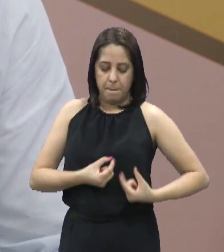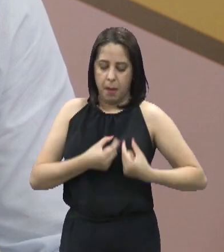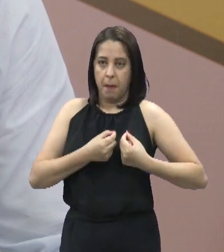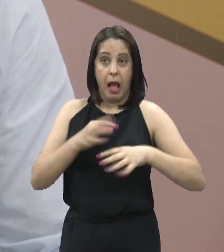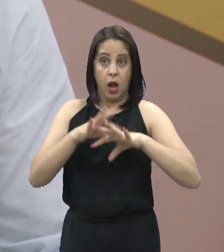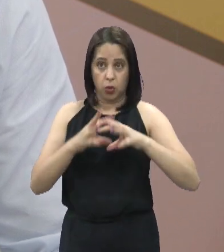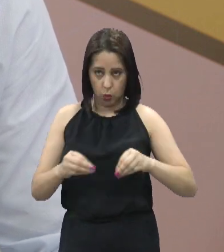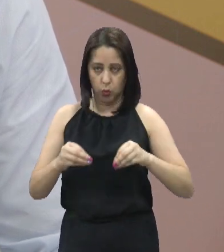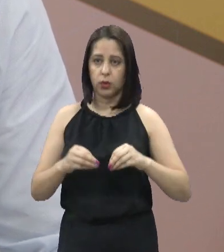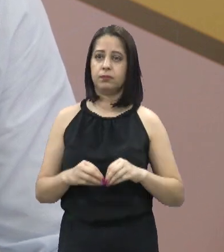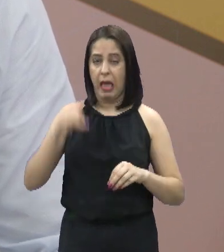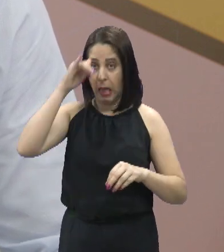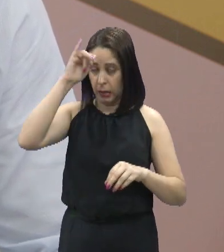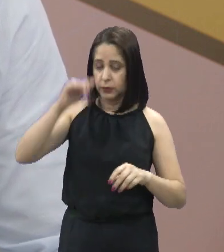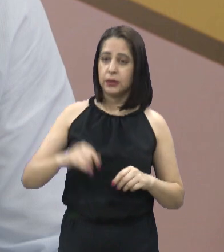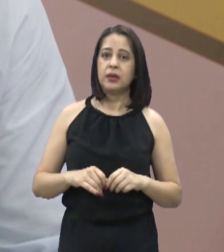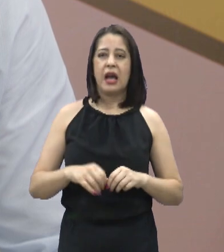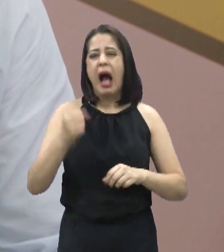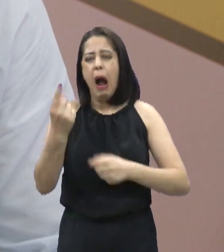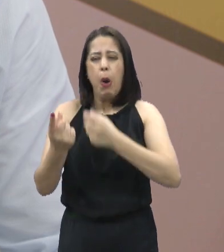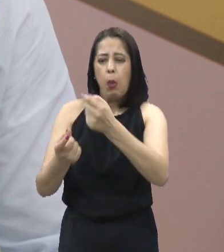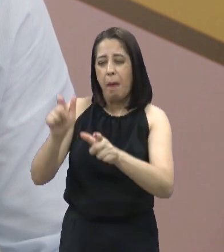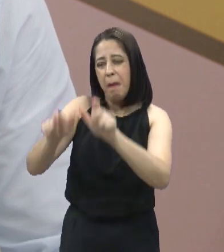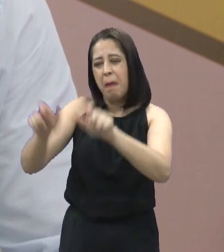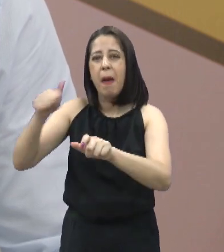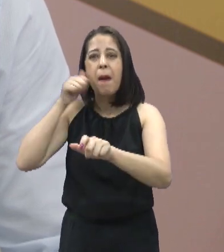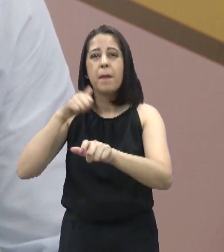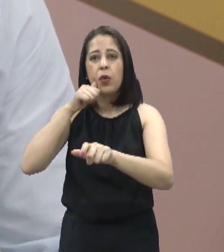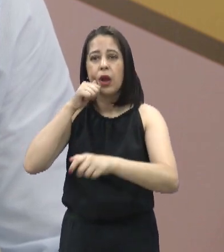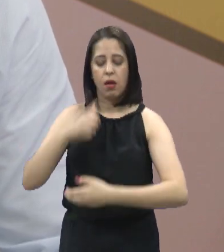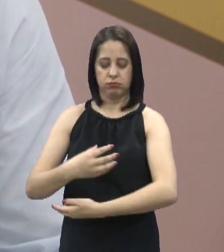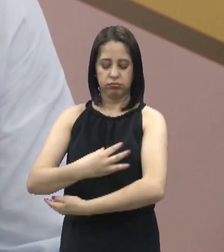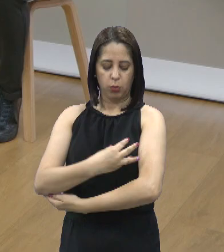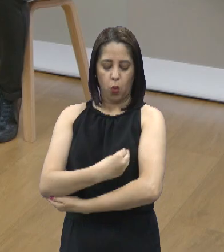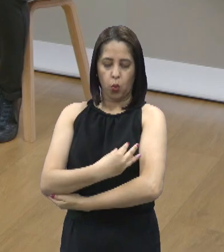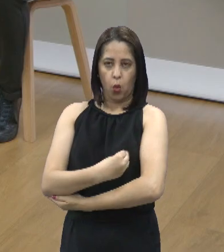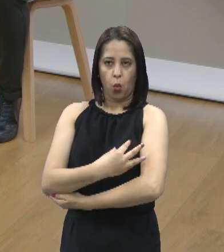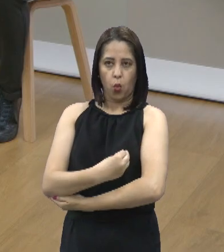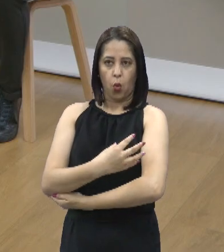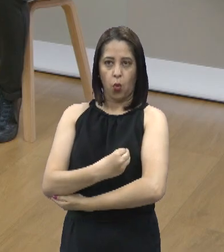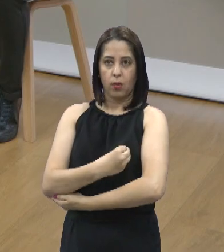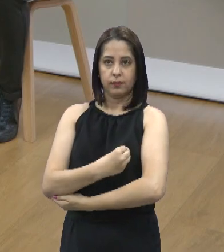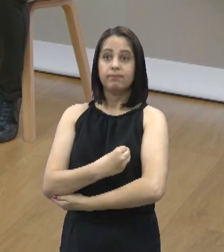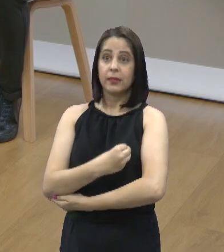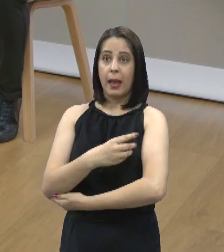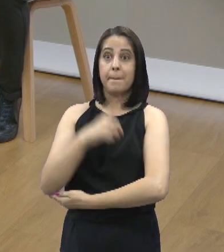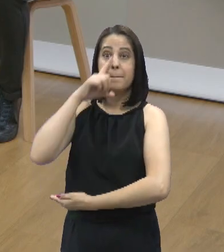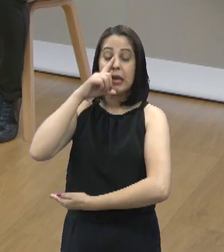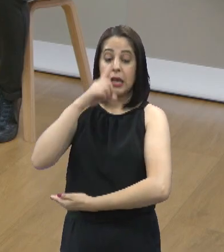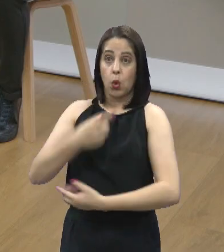é fundamental. Então, mulheres que amamentam têm um risco menor. E quando a paciente recebe,